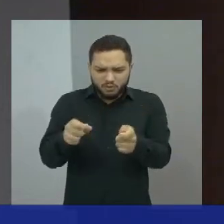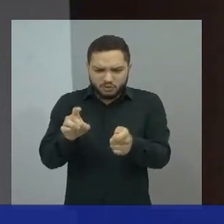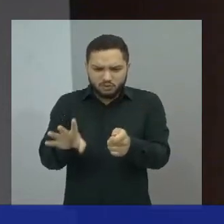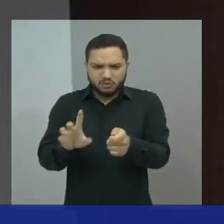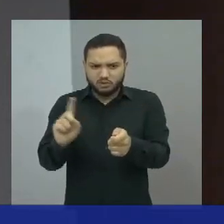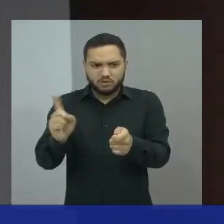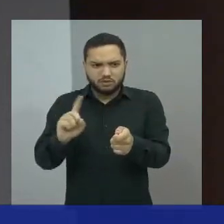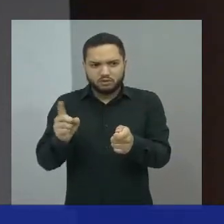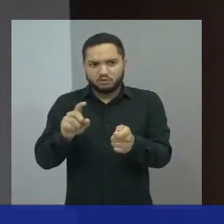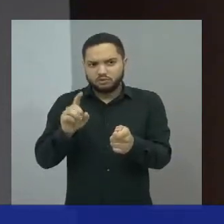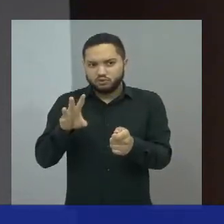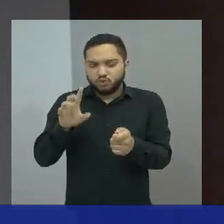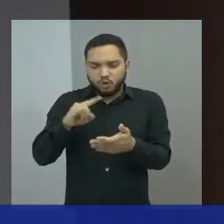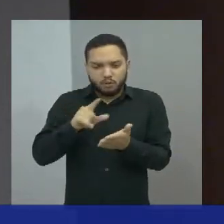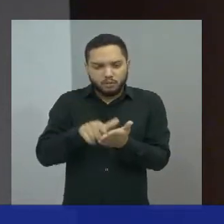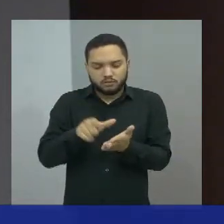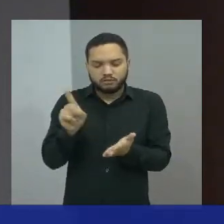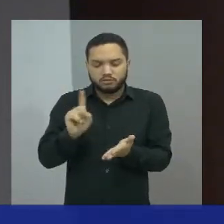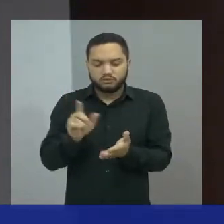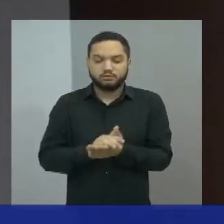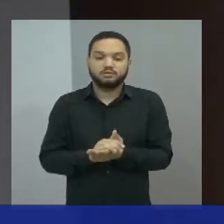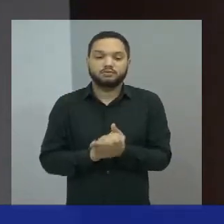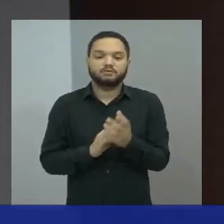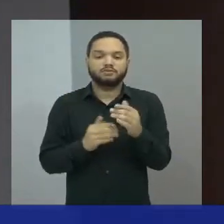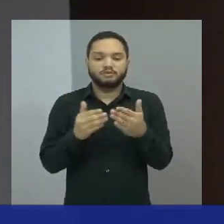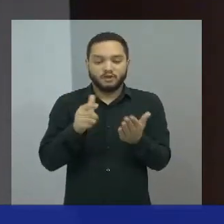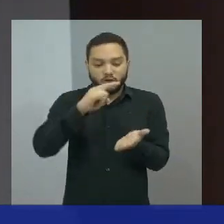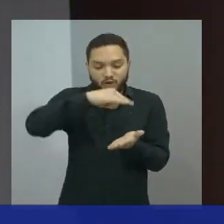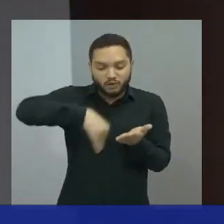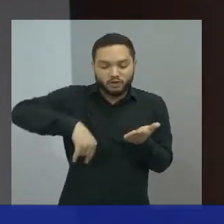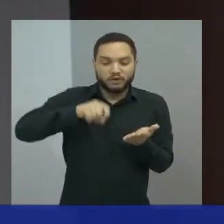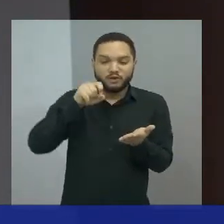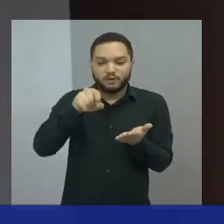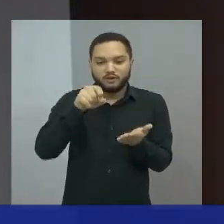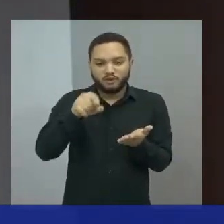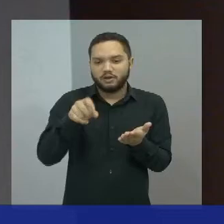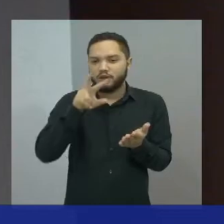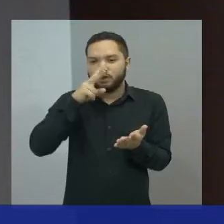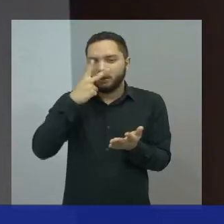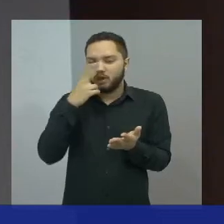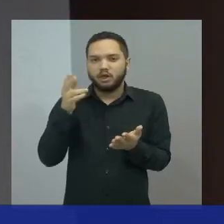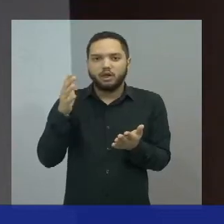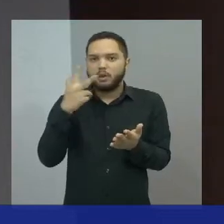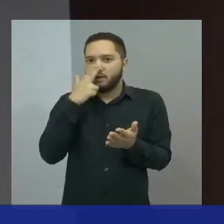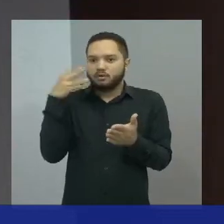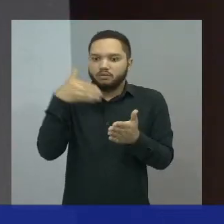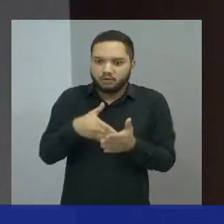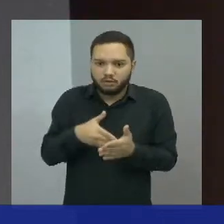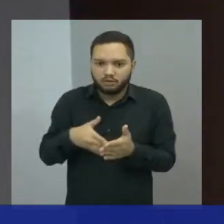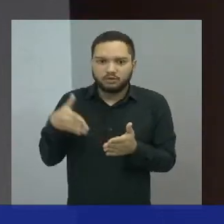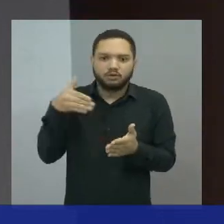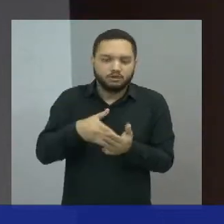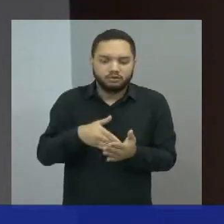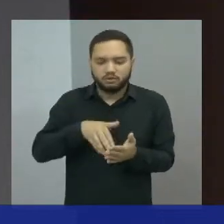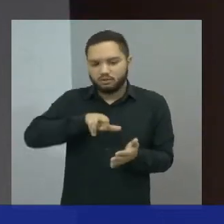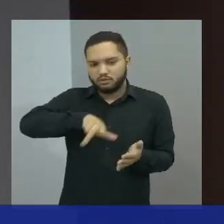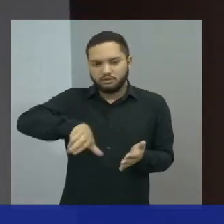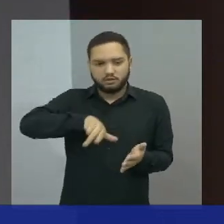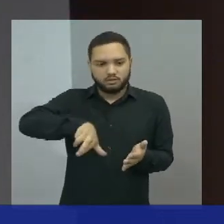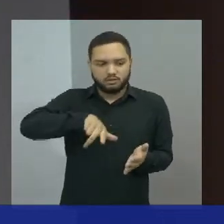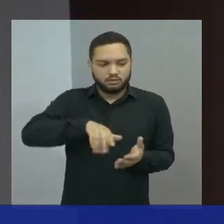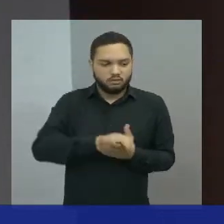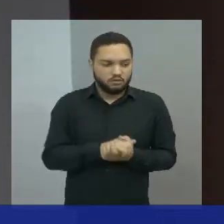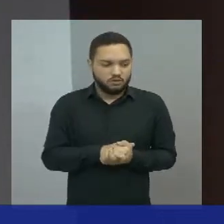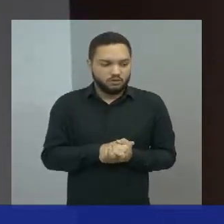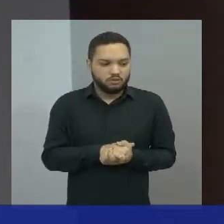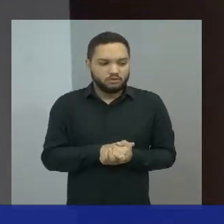Não deve ser compreendido assim. O licenciamento não é um obstáculo que o poder público impõe ao setor